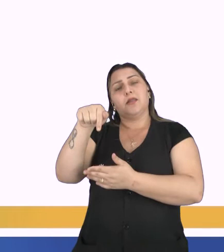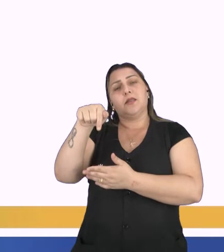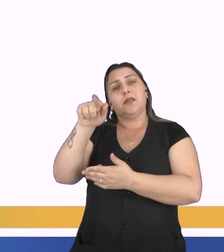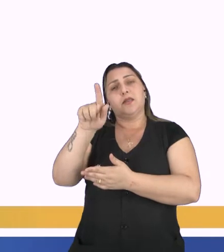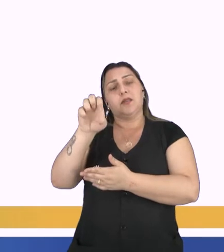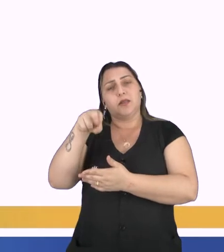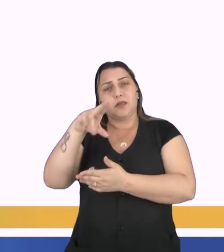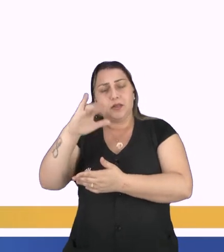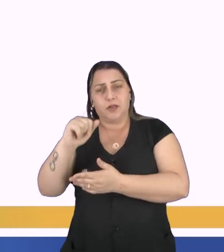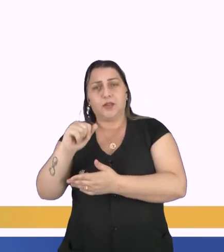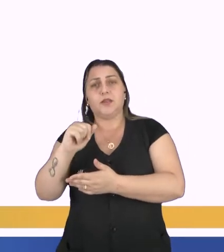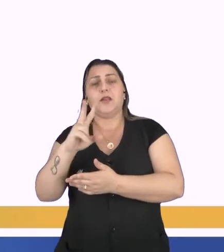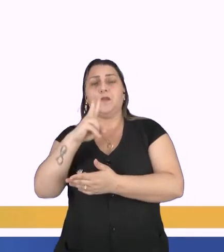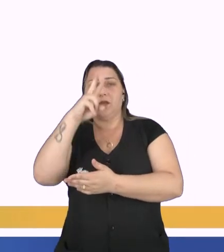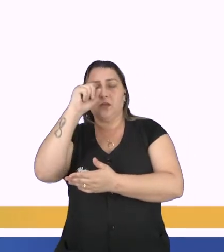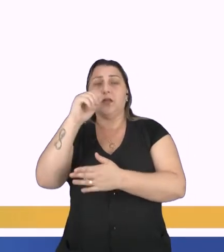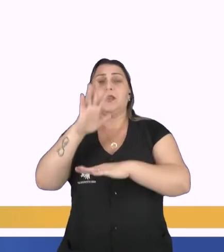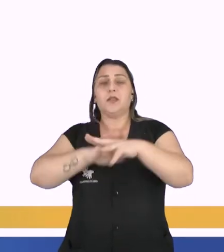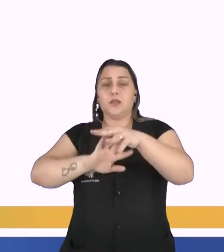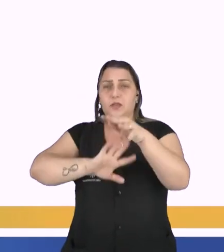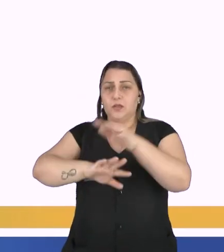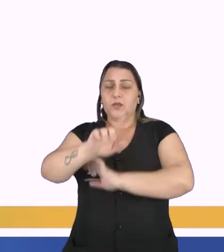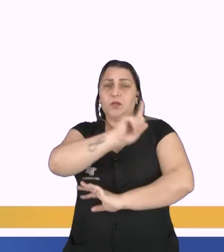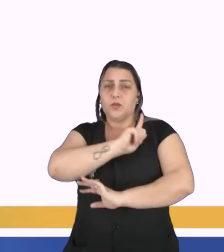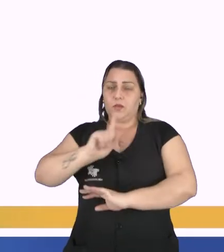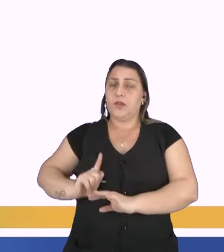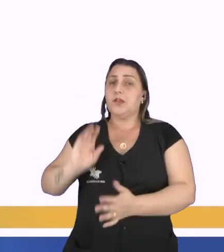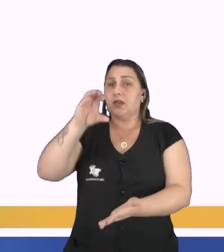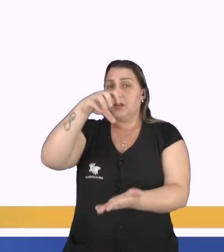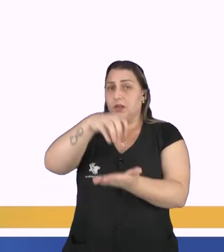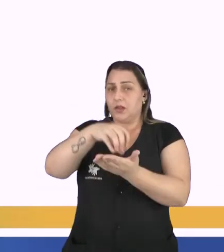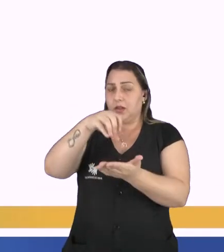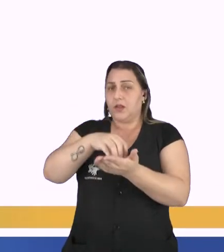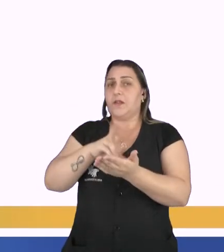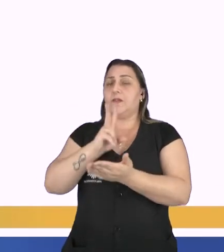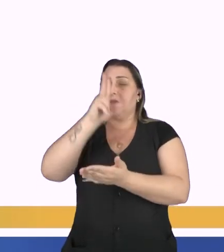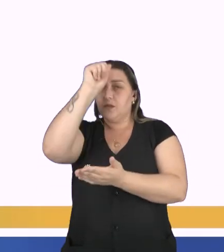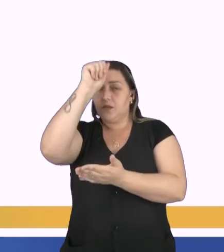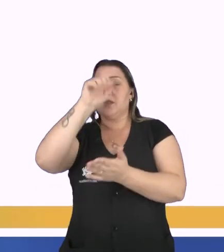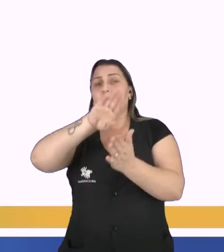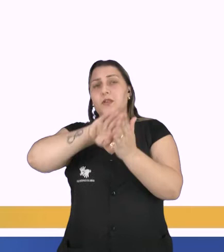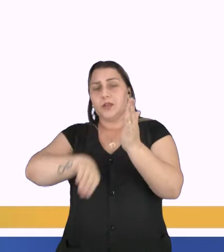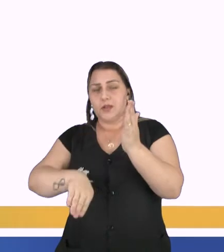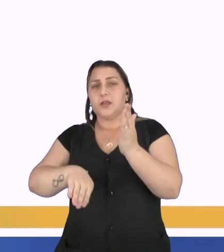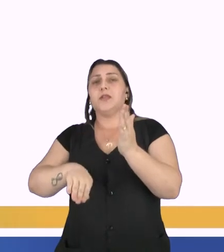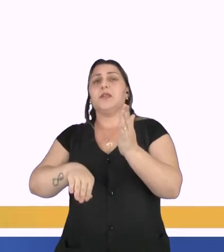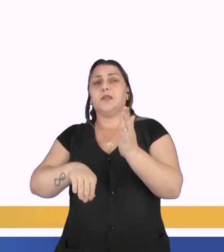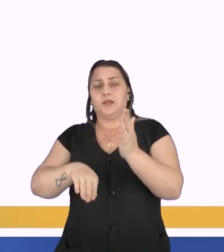Maior concentração de poderes nas mãos do governo central, né? Para tirar um pouco dessa